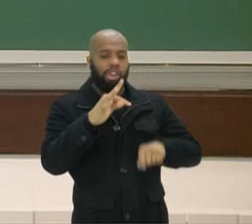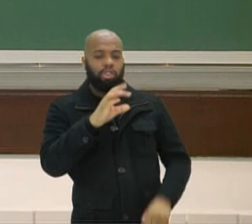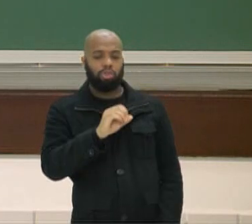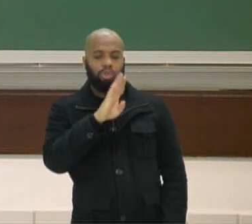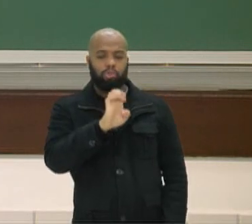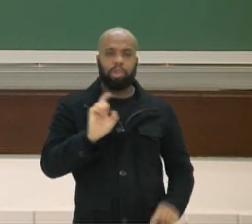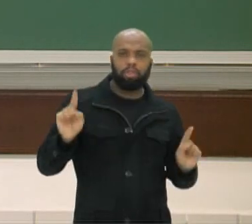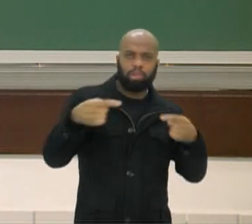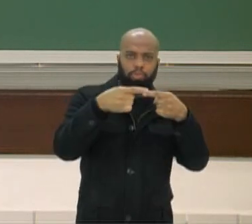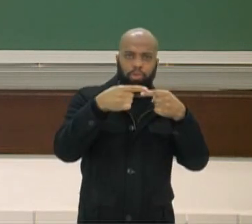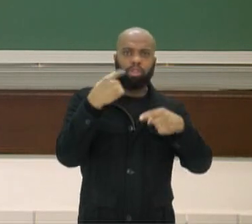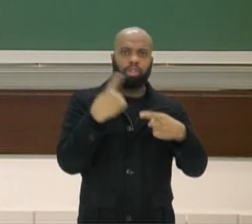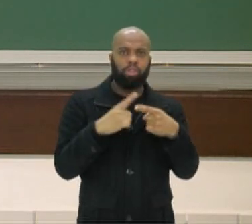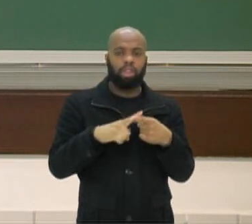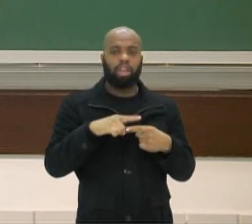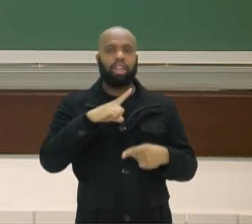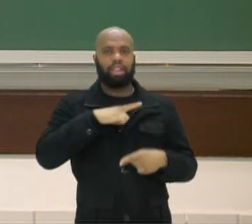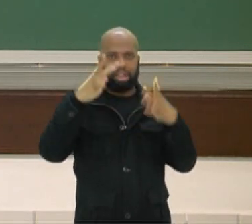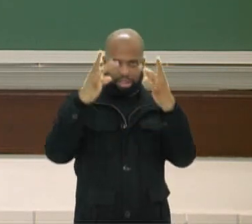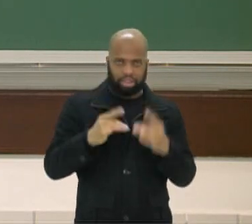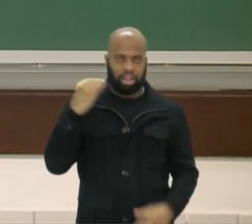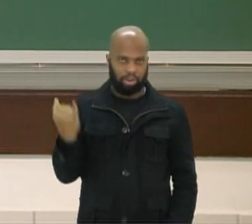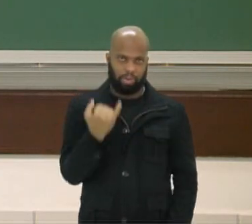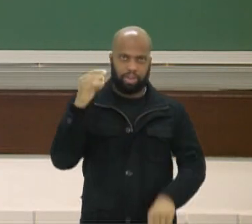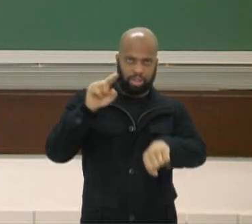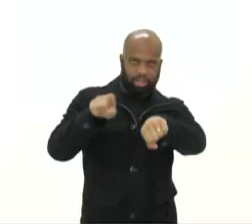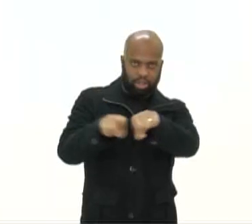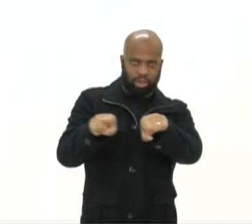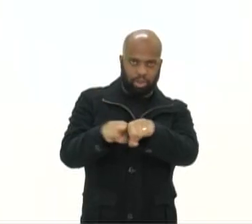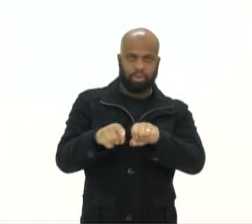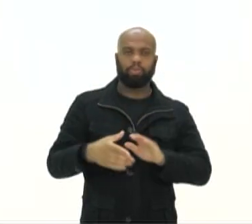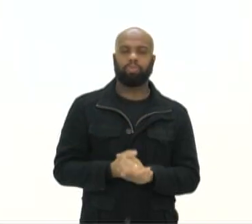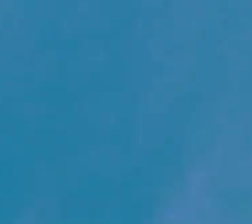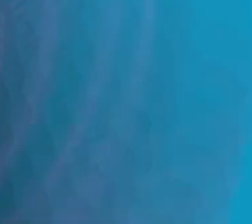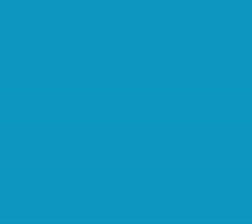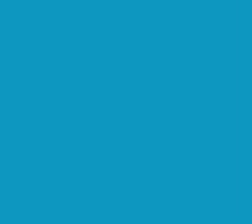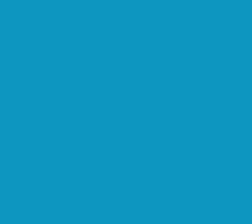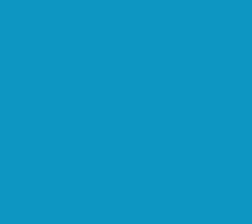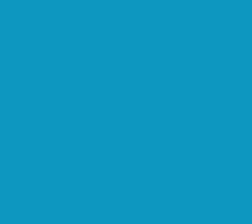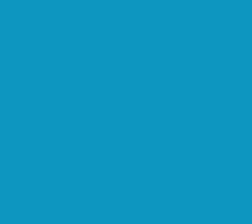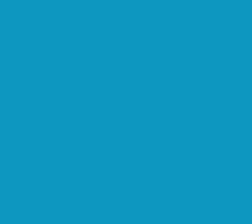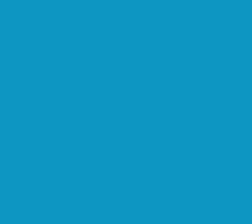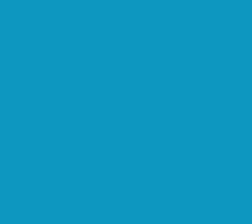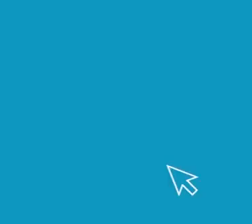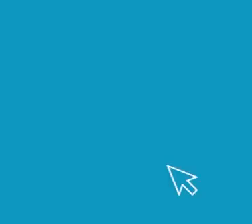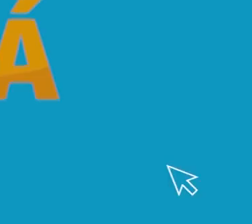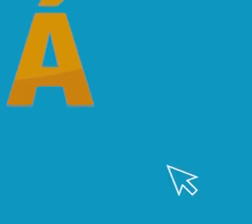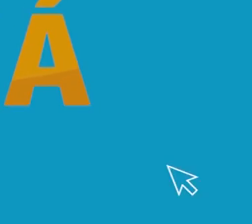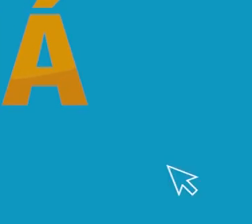tá ok? Não esqueça desses pequenos detalhes também. Bora lá!